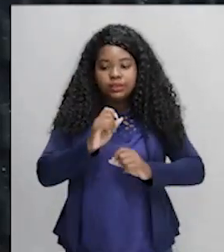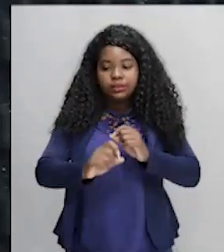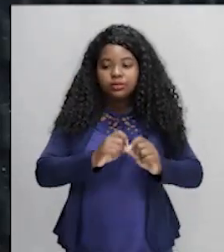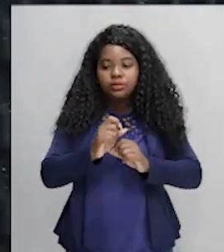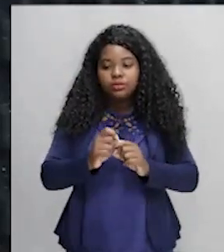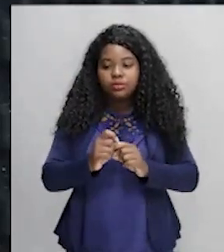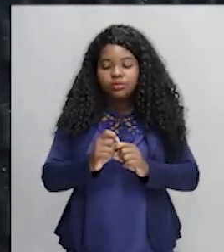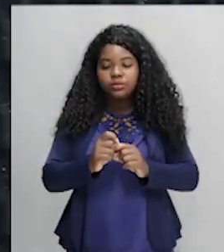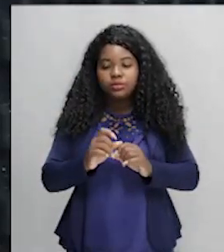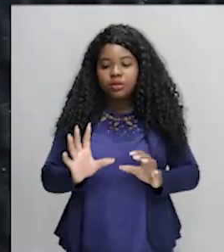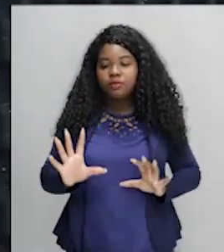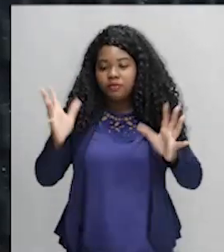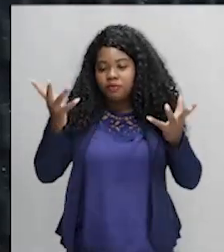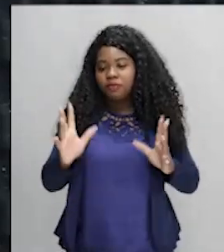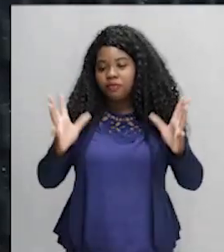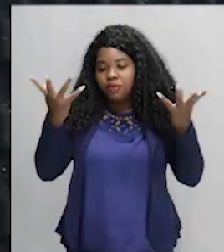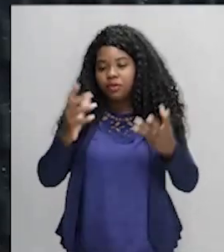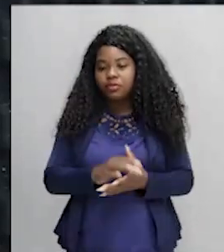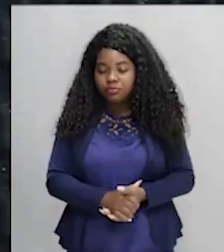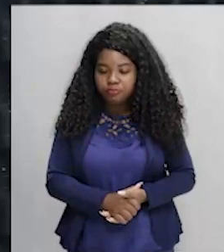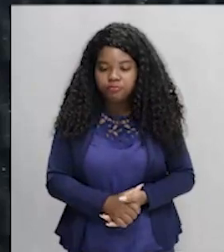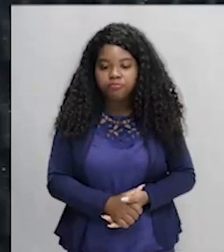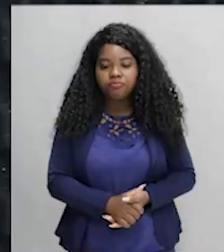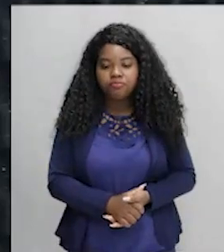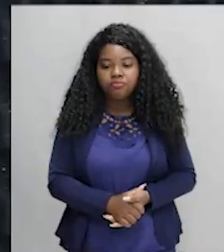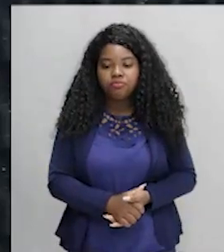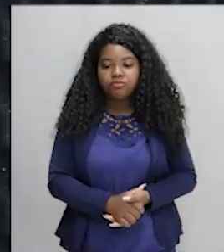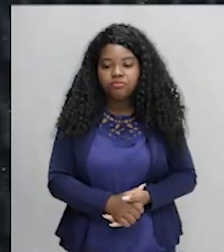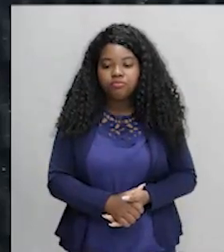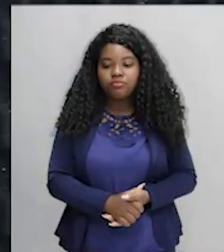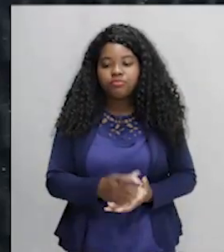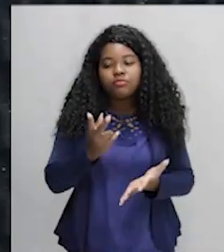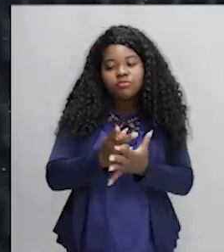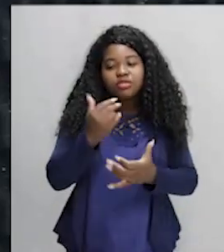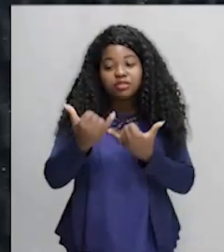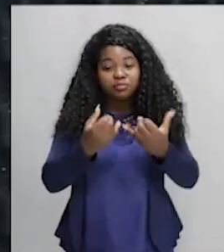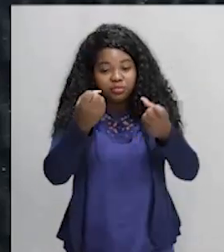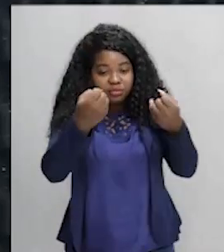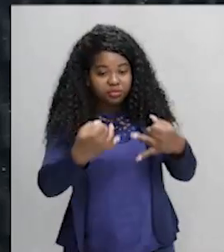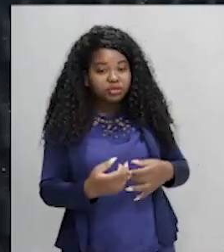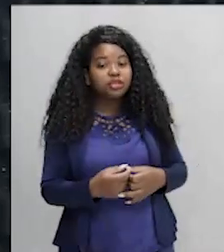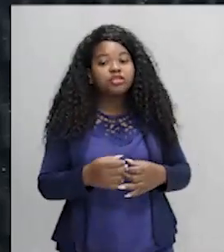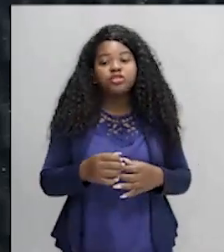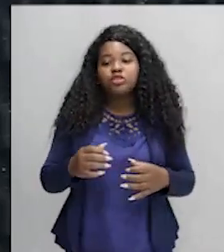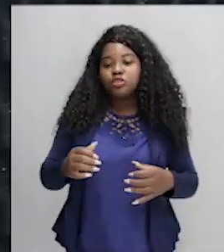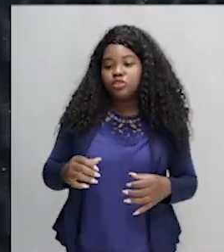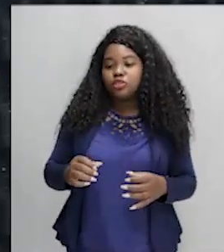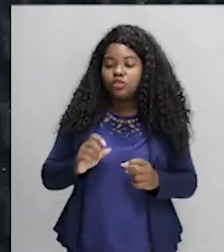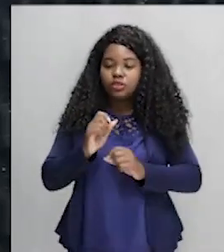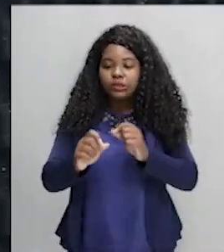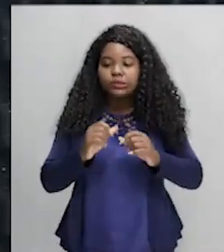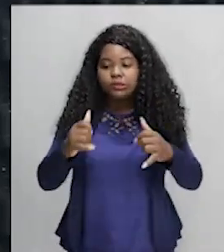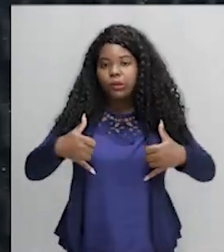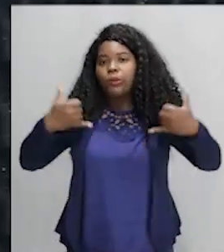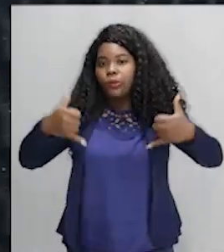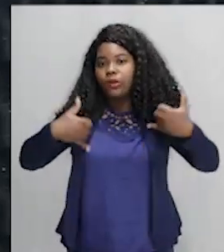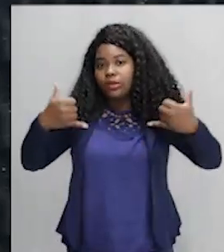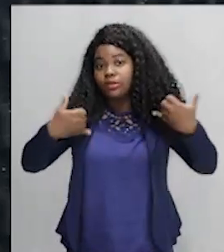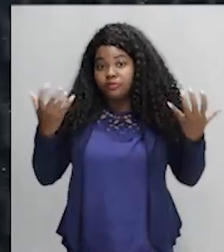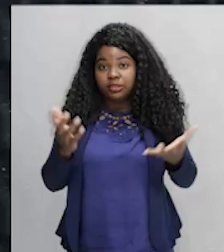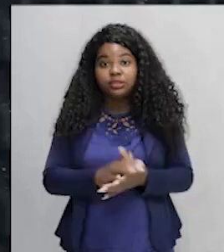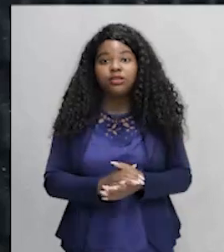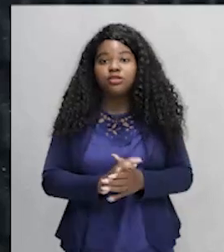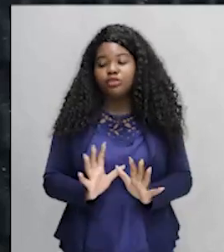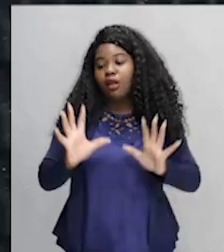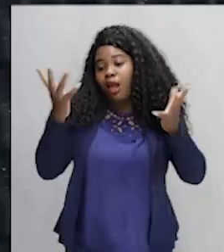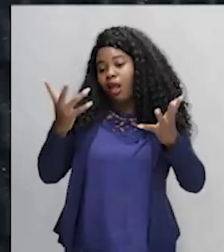outras coisas. Cerimônias como assim? Eu sempre brinco que a gente não comemora aniversário. Você deseja feliz aniversário, dá parabéns para